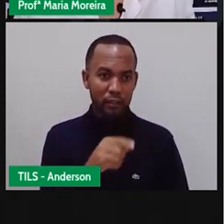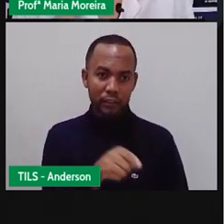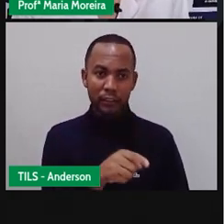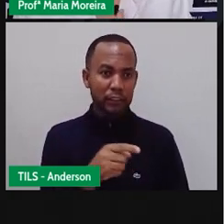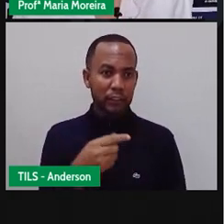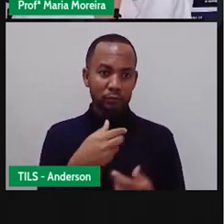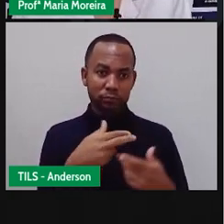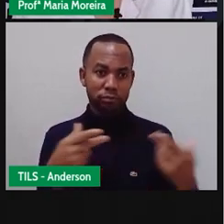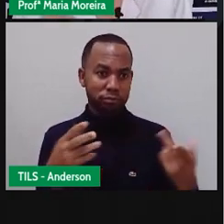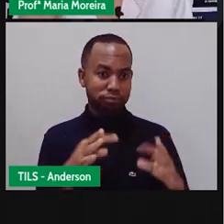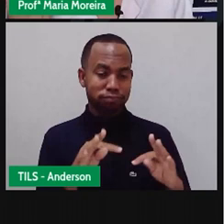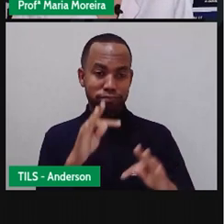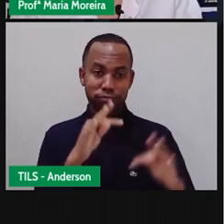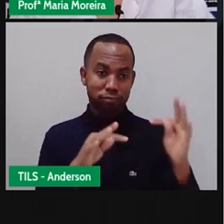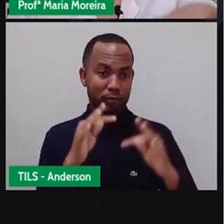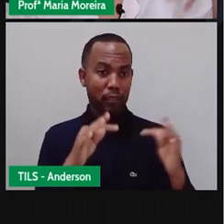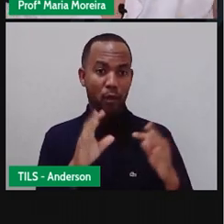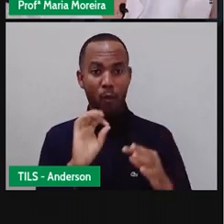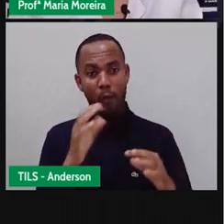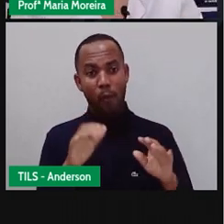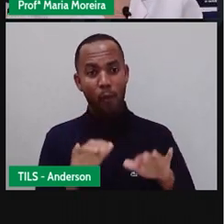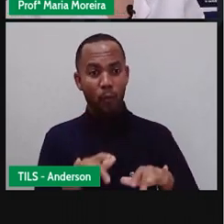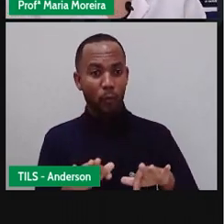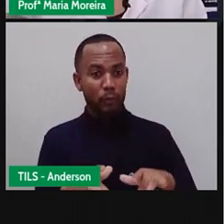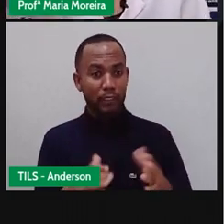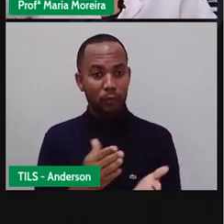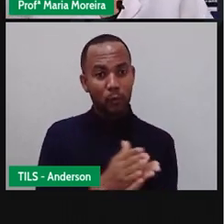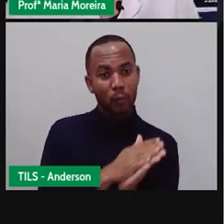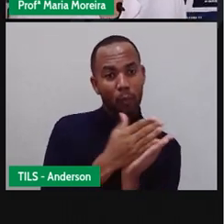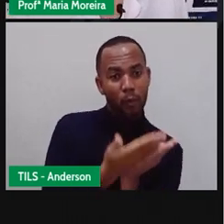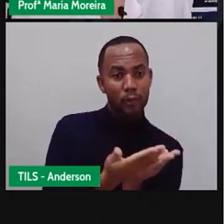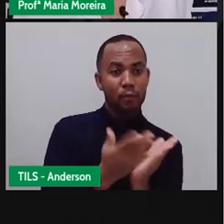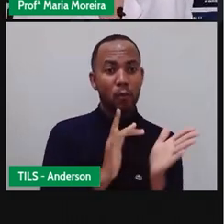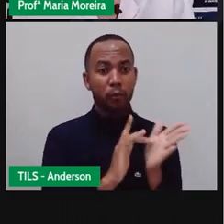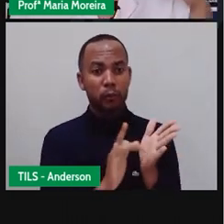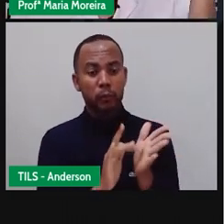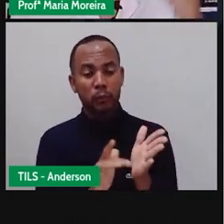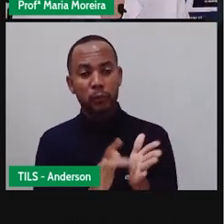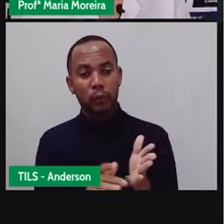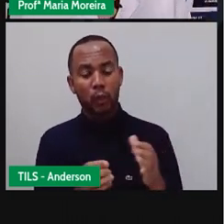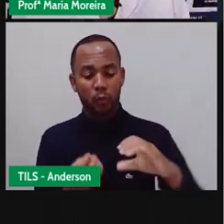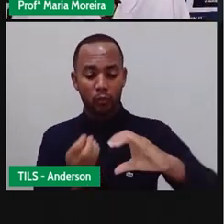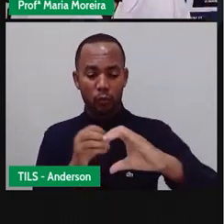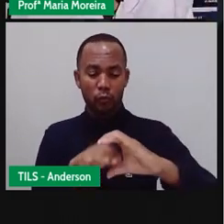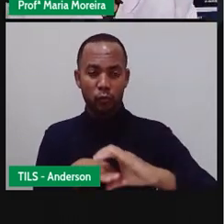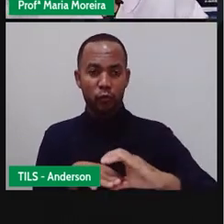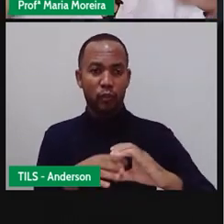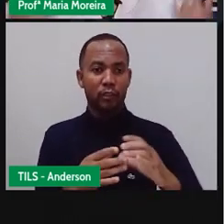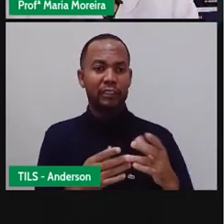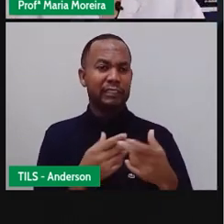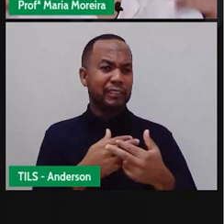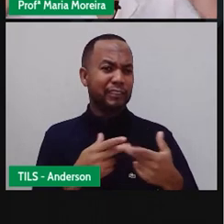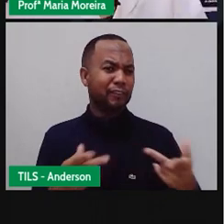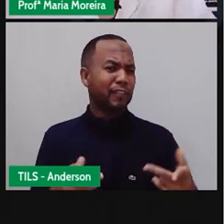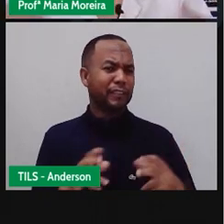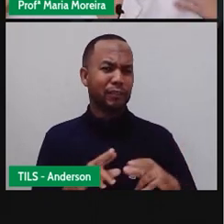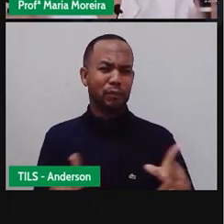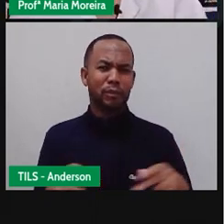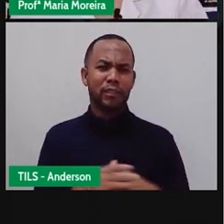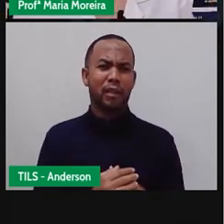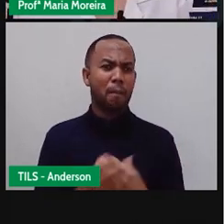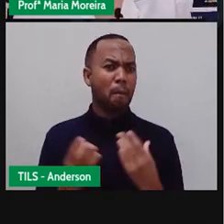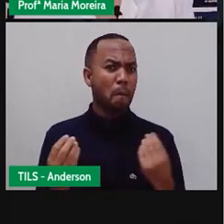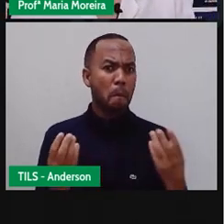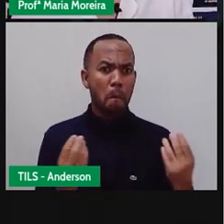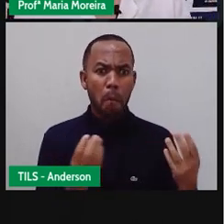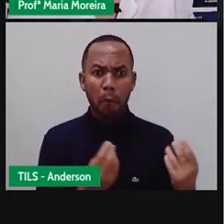eletricidade a gente tem um Às vezes o computador hoje pode ter um notebook a gente pode ter uma fritada a lixeira e eu poderia passar aqui